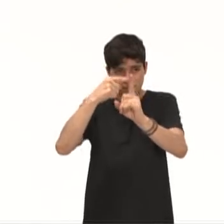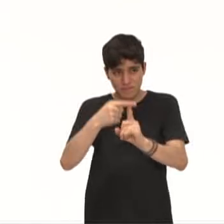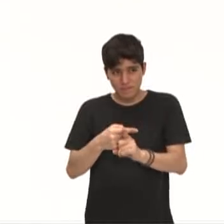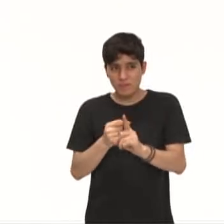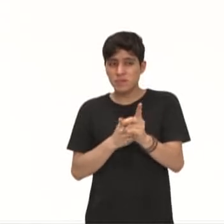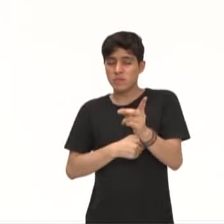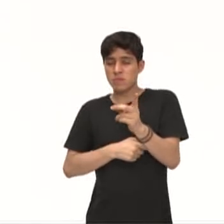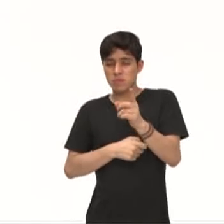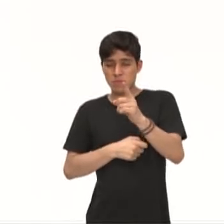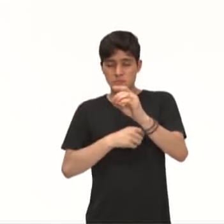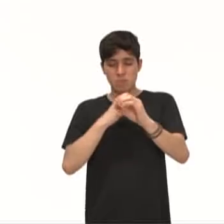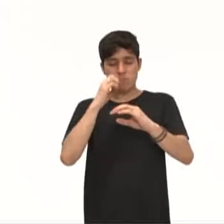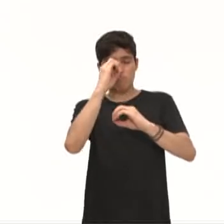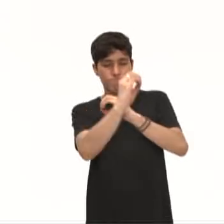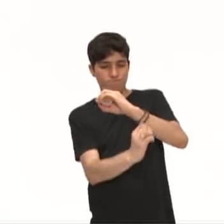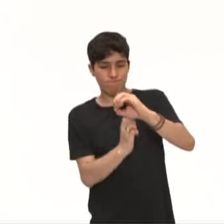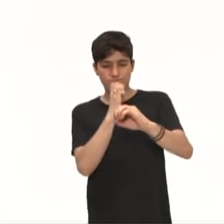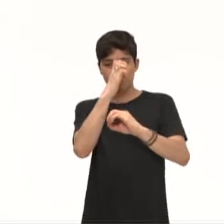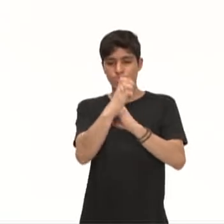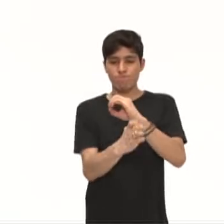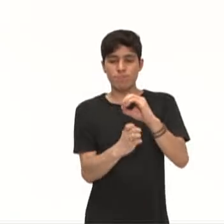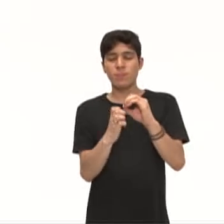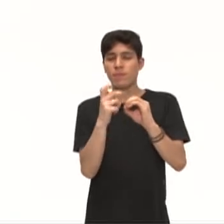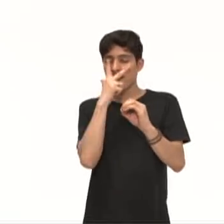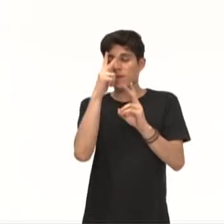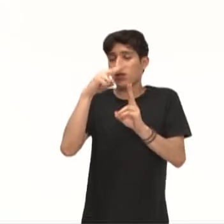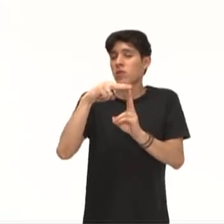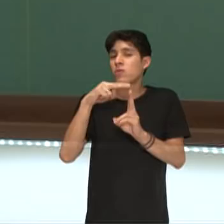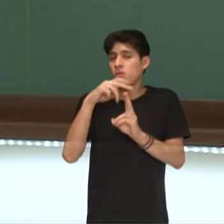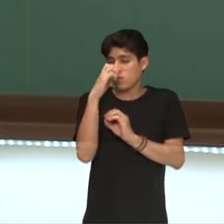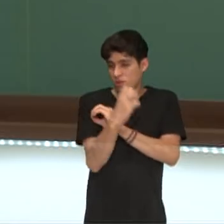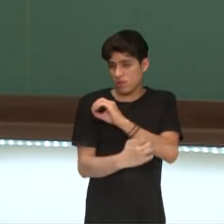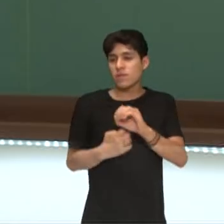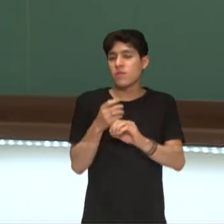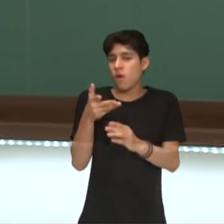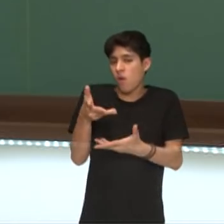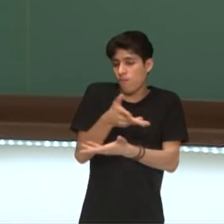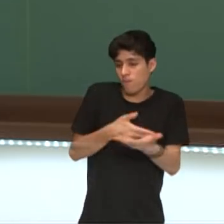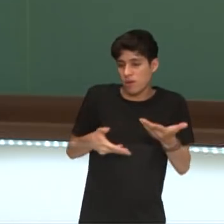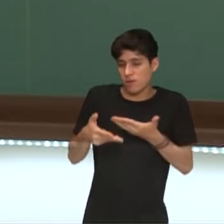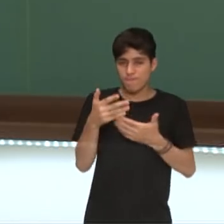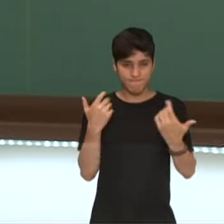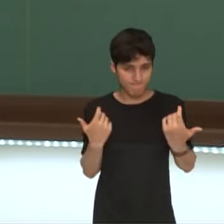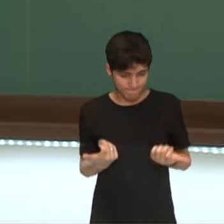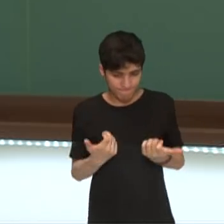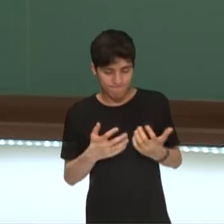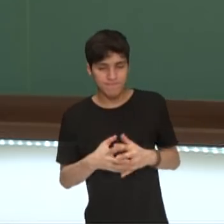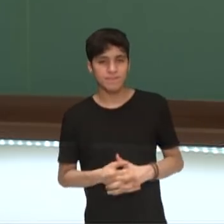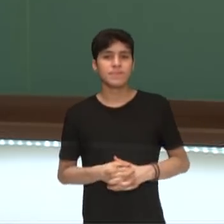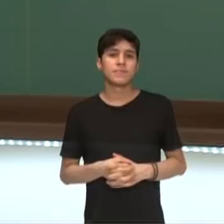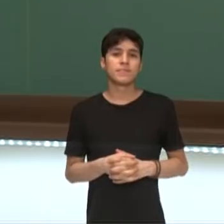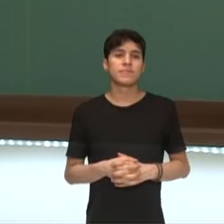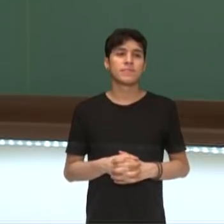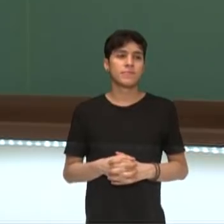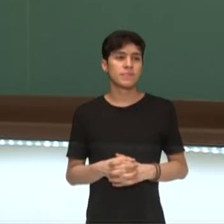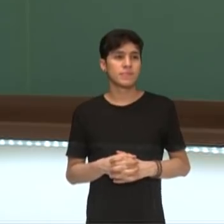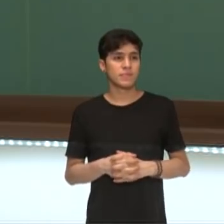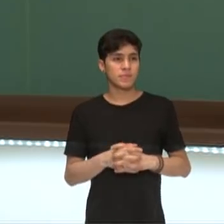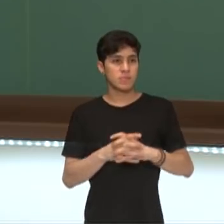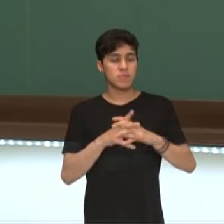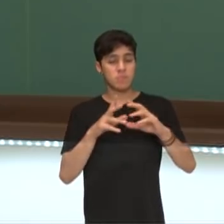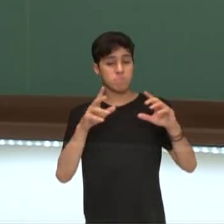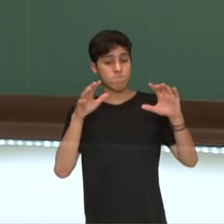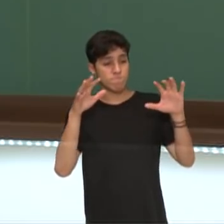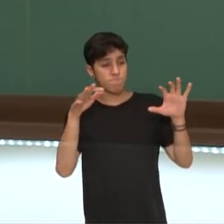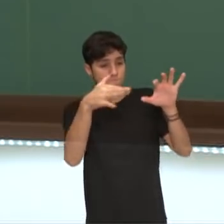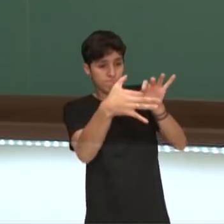esse elétron, né, e aí o átomo passa a ter dois elétrons compartilhados entre si, fazendo parte dos dois. O conjunto de